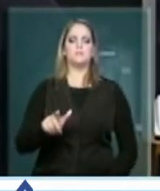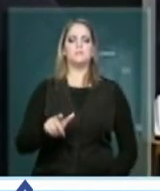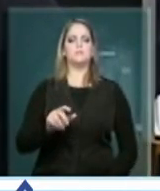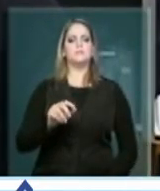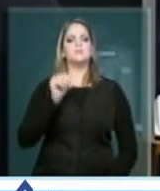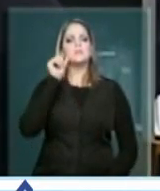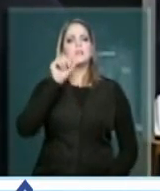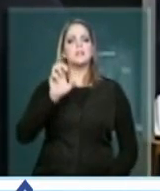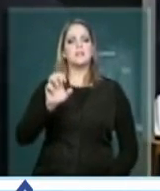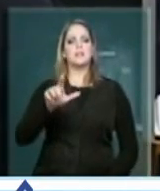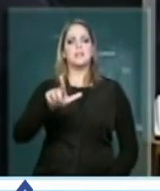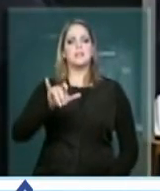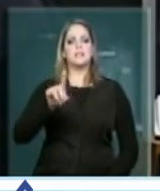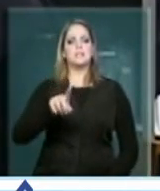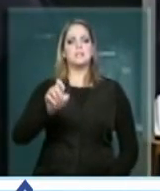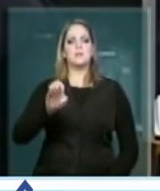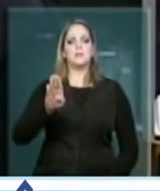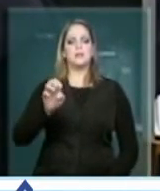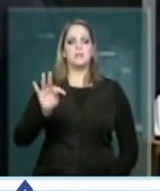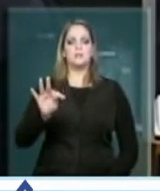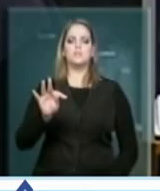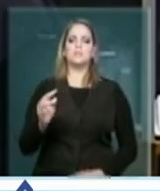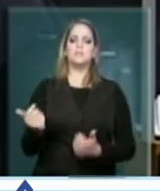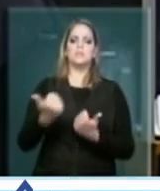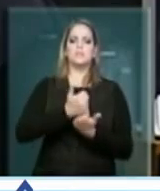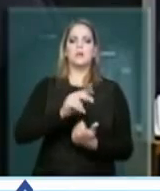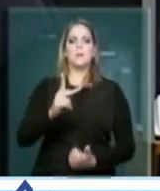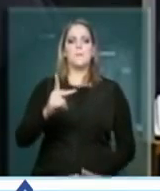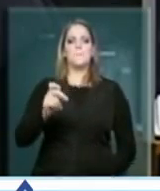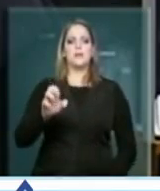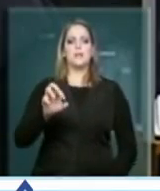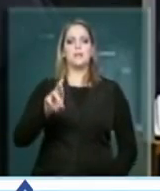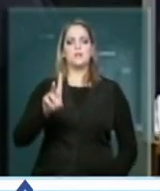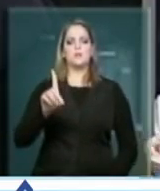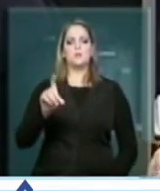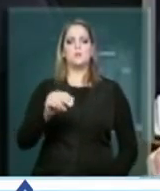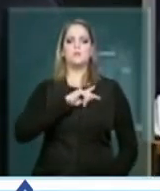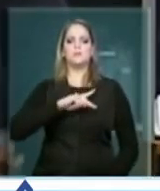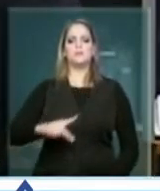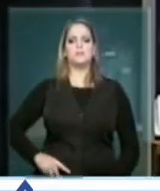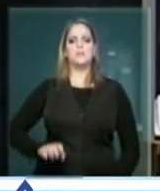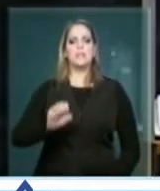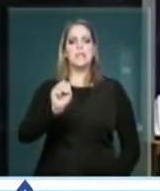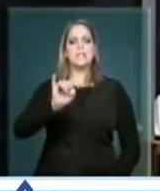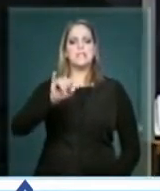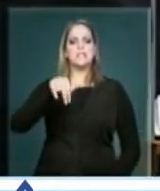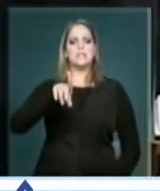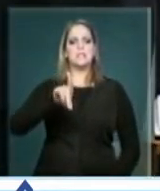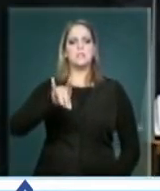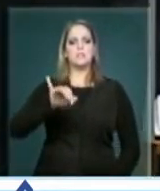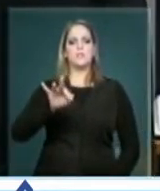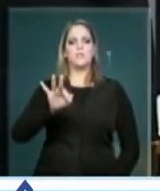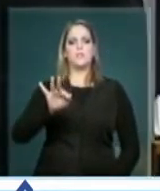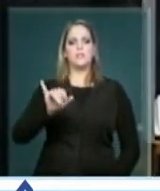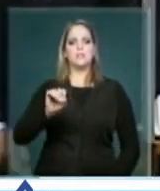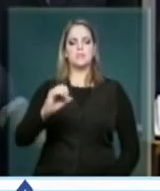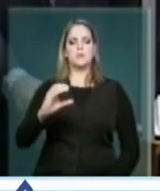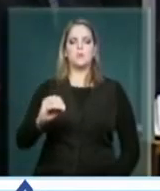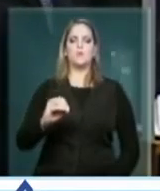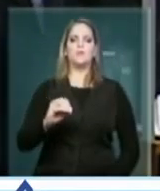Elizabeth de Jesus Maria, representando Pedro de Larry, presidente do Sindifisco Nacional. Nelson de Miranda